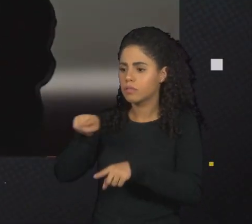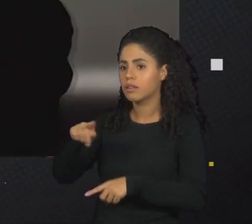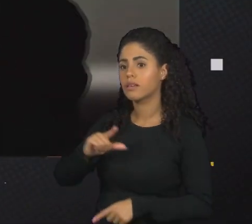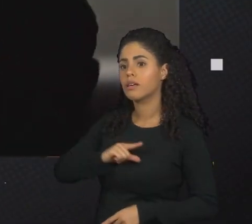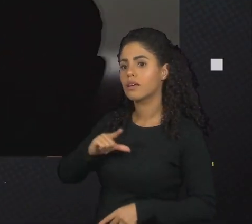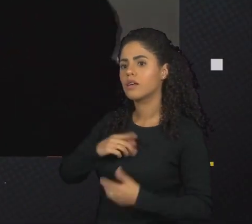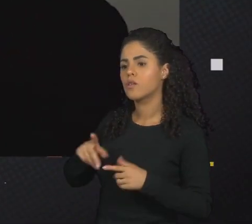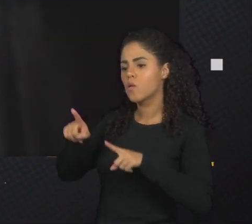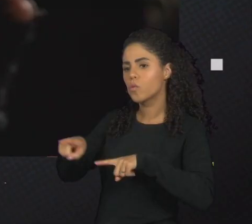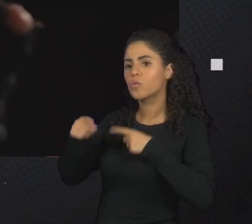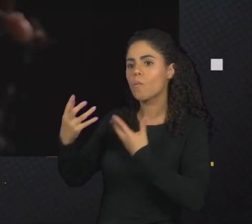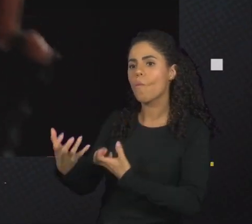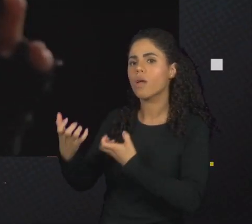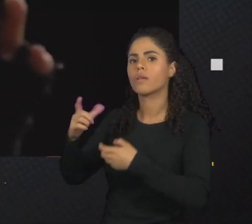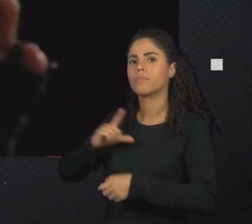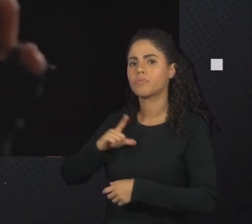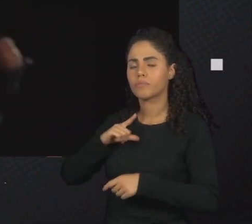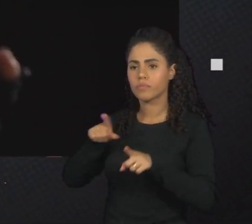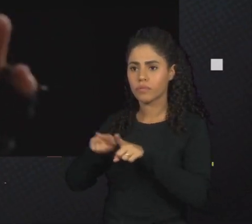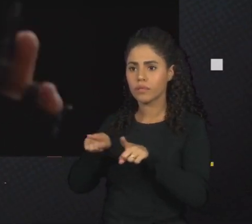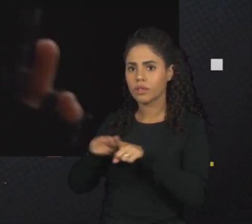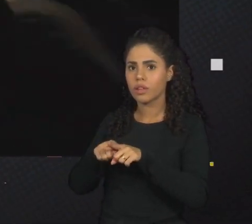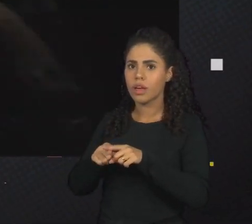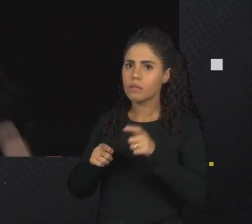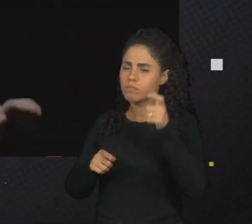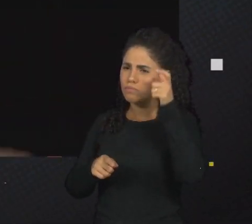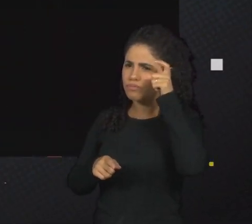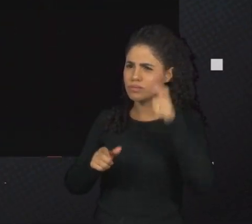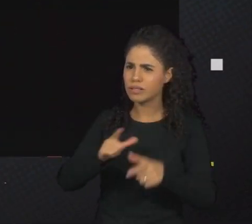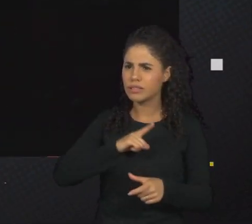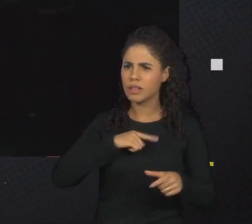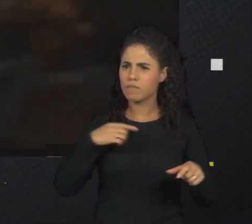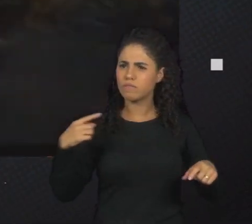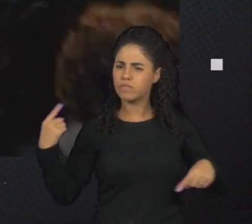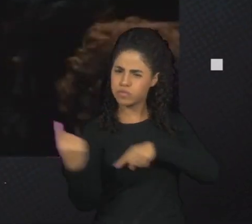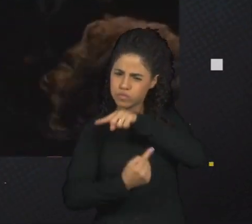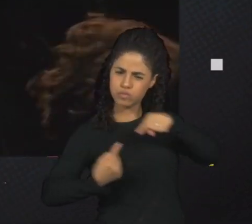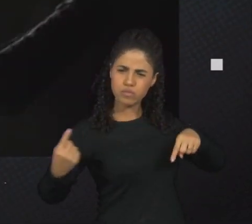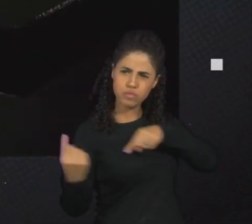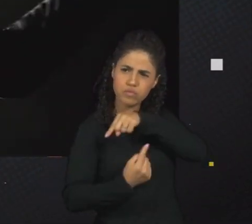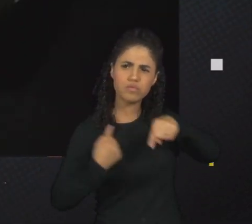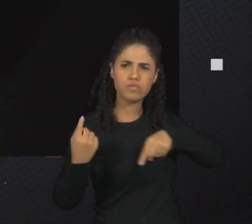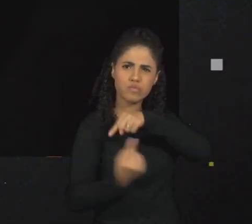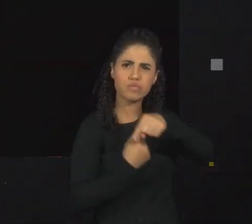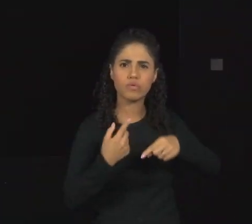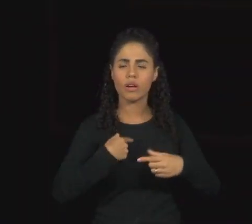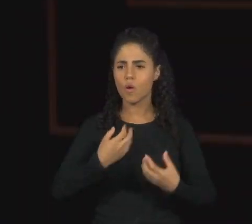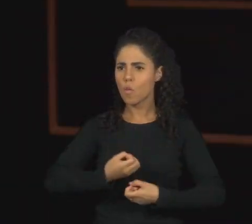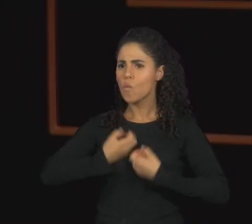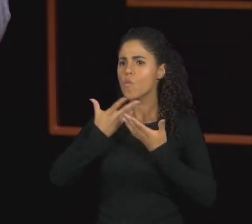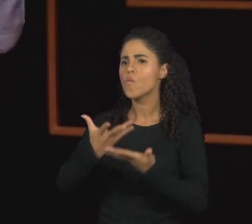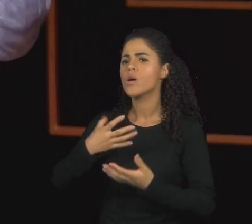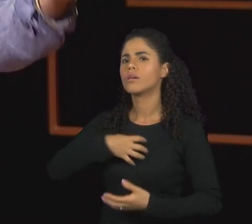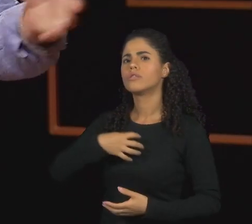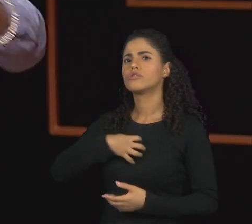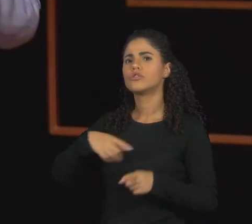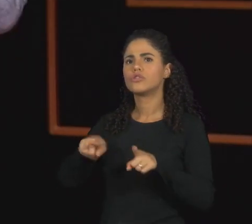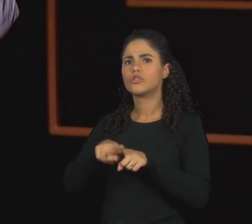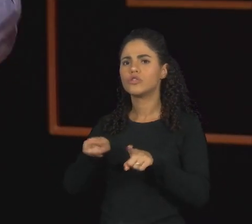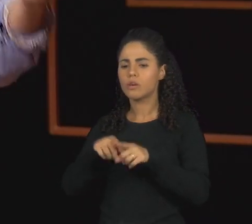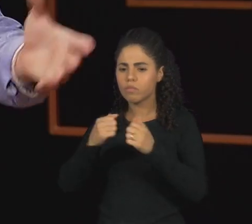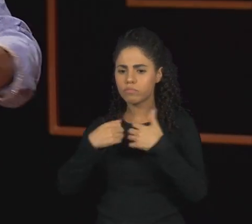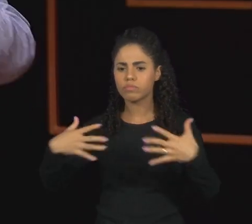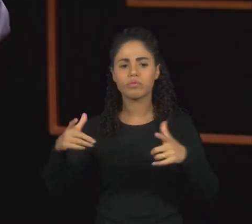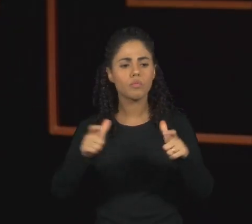Grande Sertão Veredas. Um filme chama O Diabo na Rua no Meio do Redemoinho. Ele tem essa linguagem super experimental, não tem cenário, não